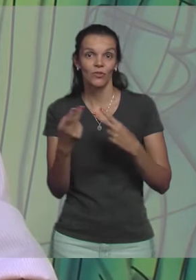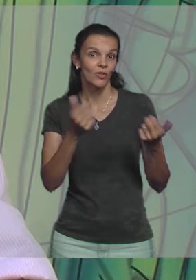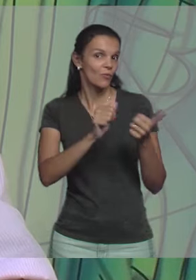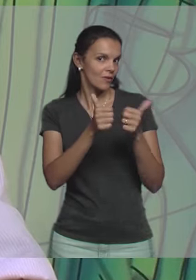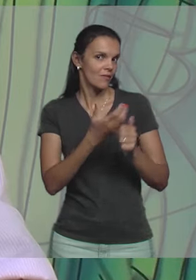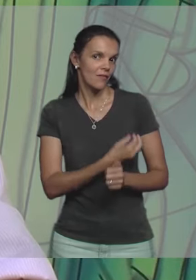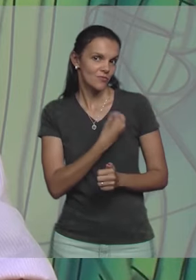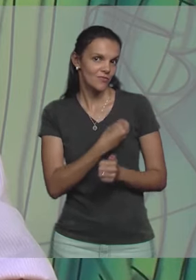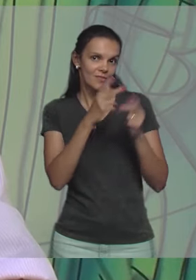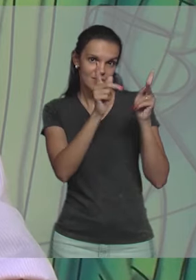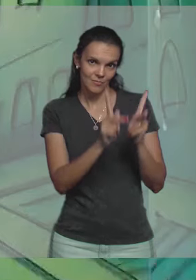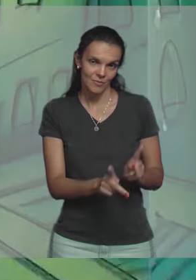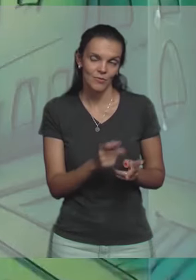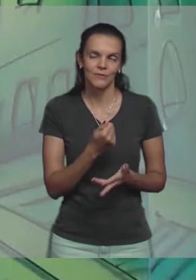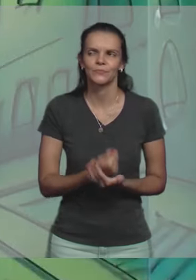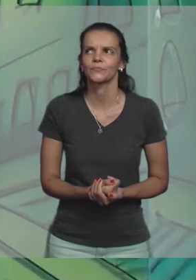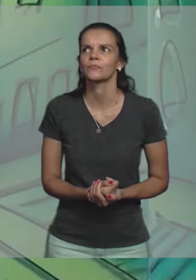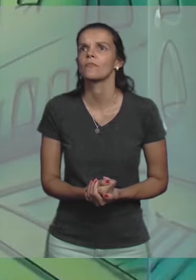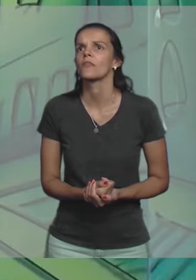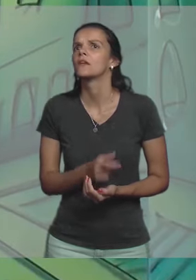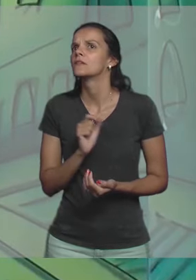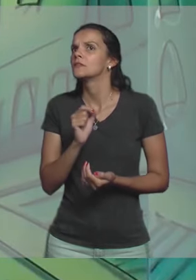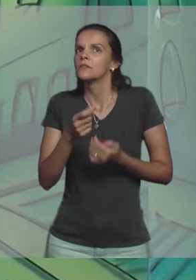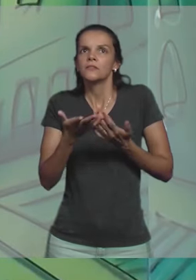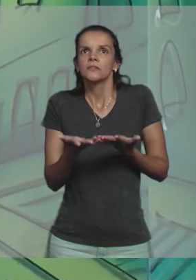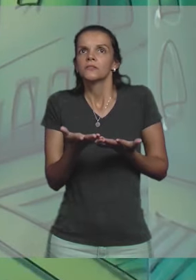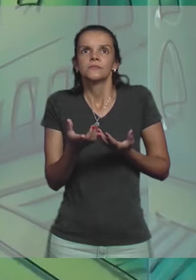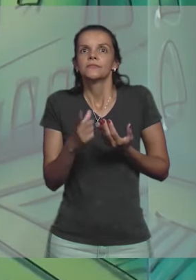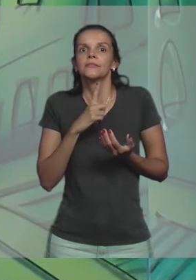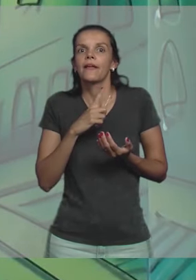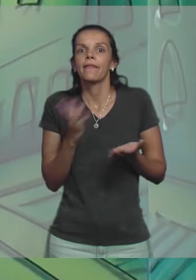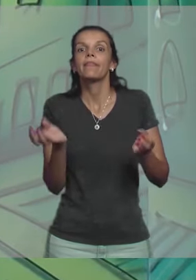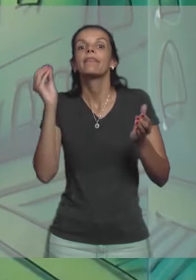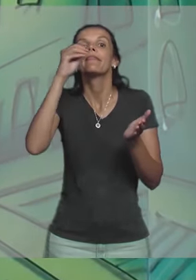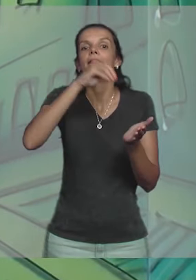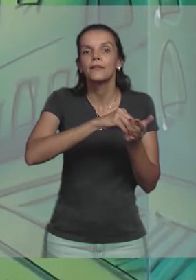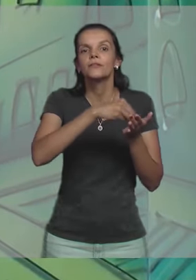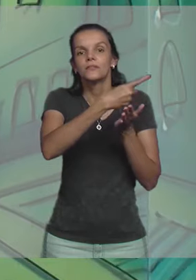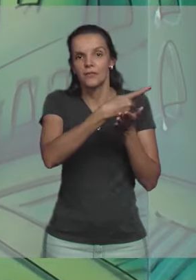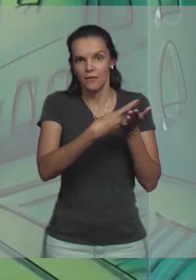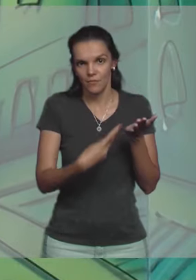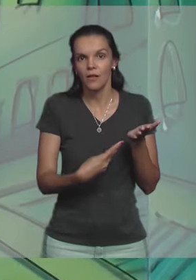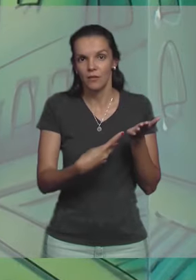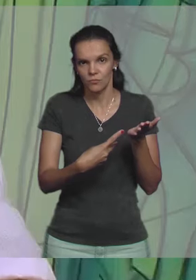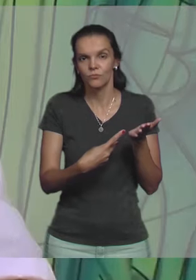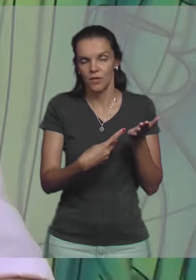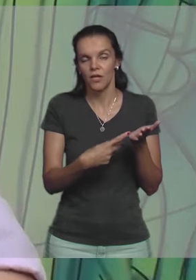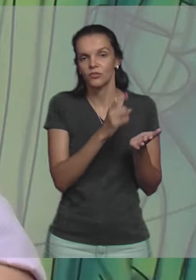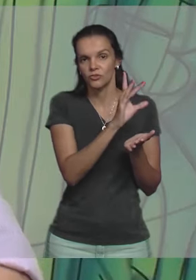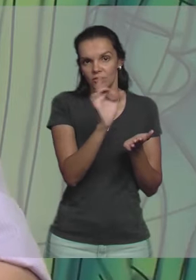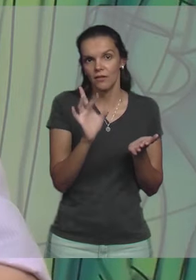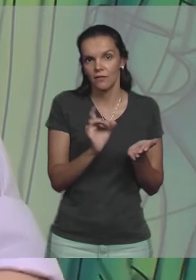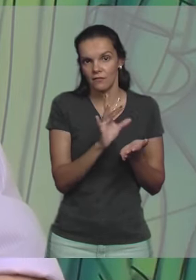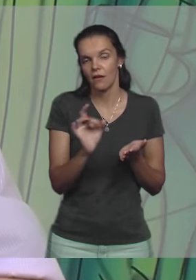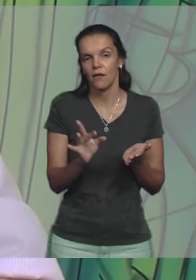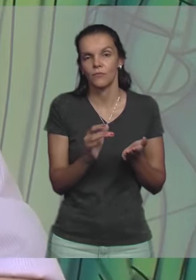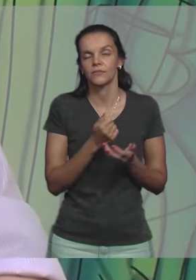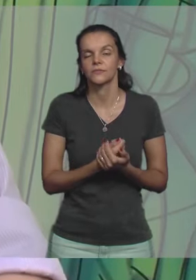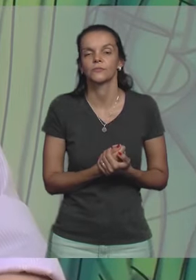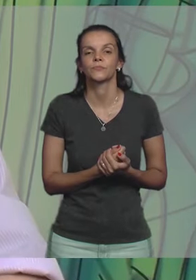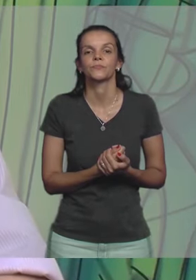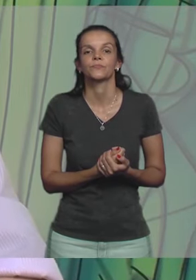qualidade de vida das pessoas. O que compõe exatamente esse plano de mobilidade urbana de cada município, professor? Bem, esses